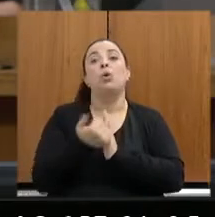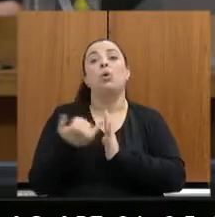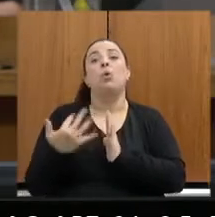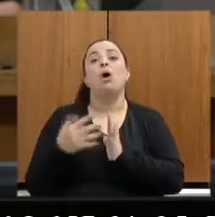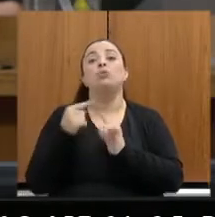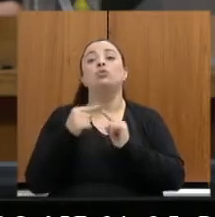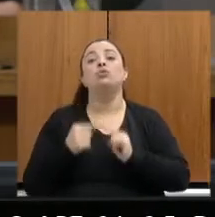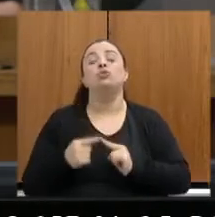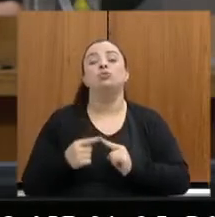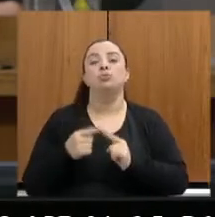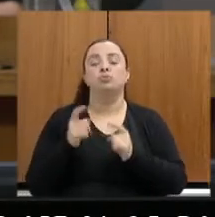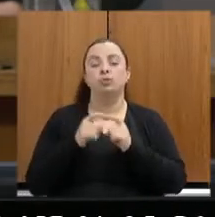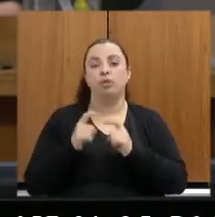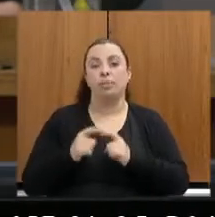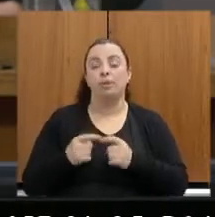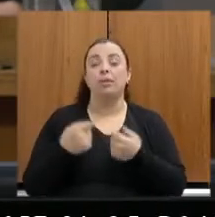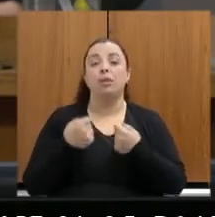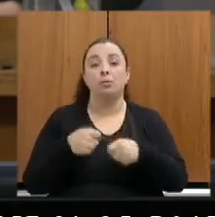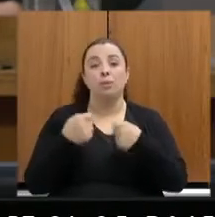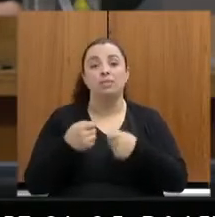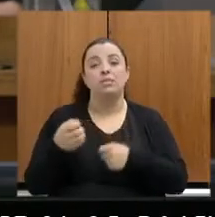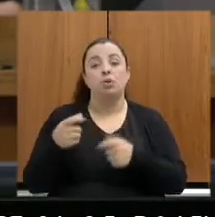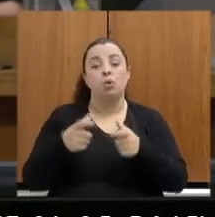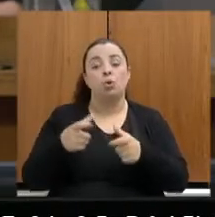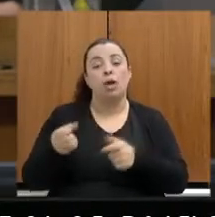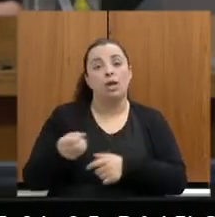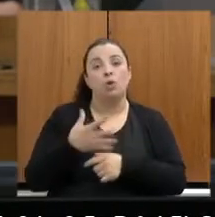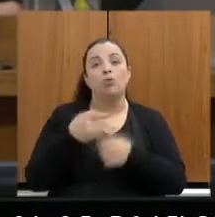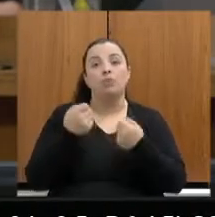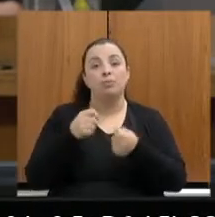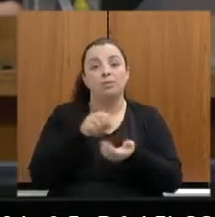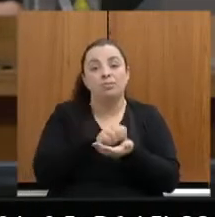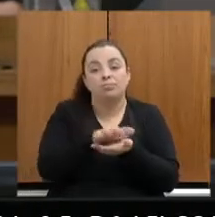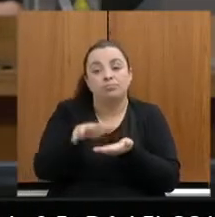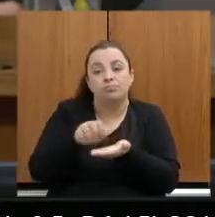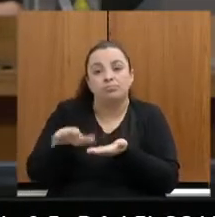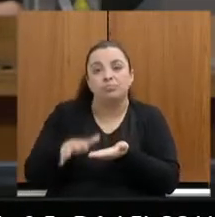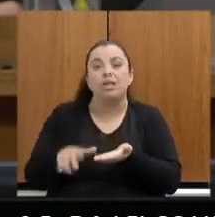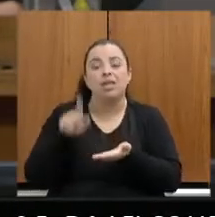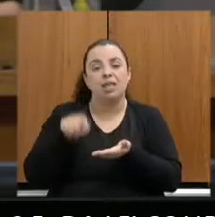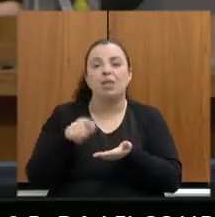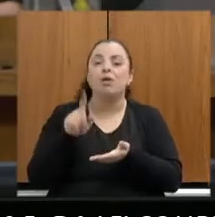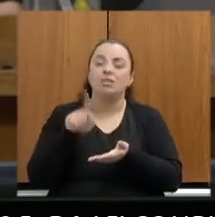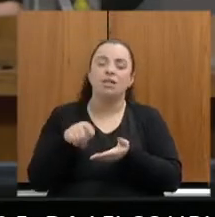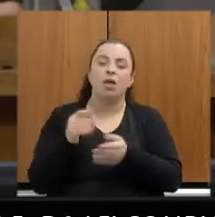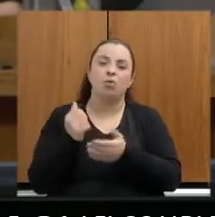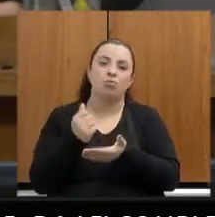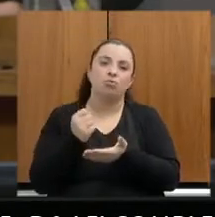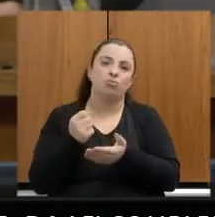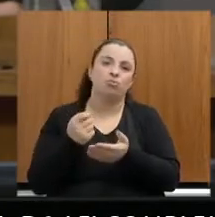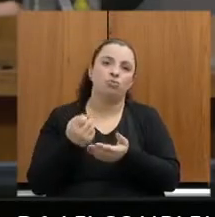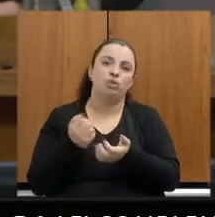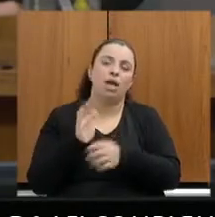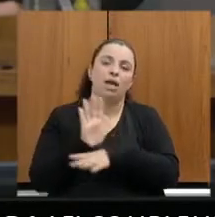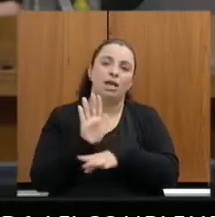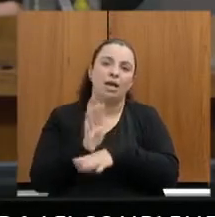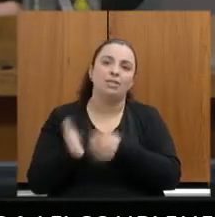precisa de um local novo e precisa de centralizar tão assistência farmacêutica tá nesse caminho pode passar